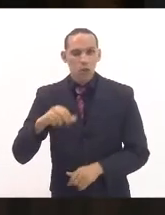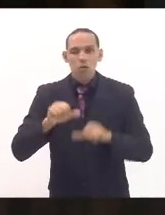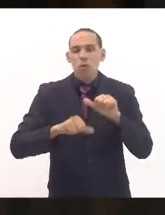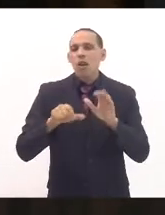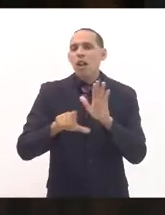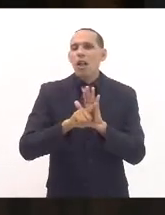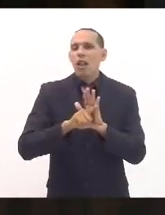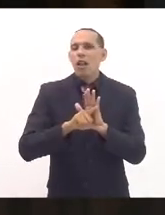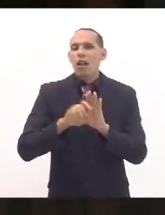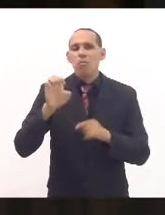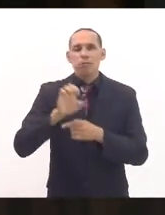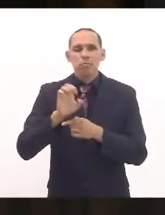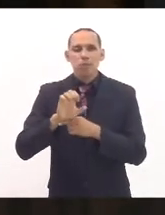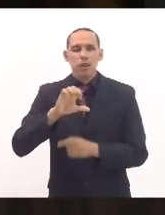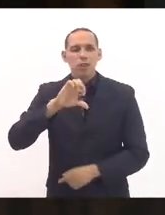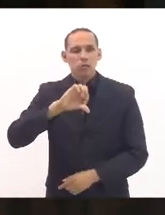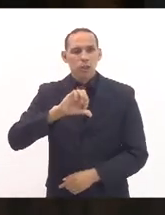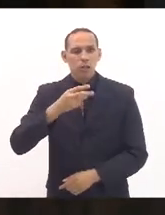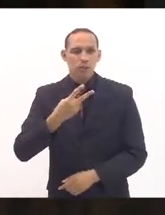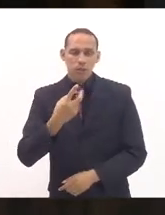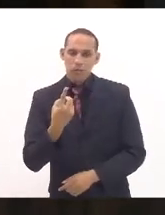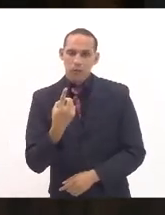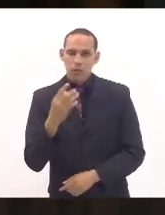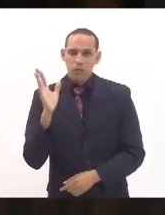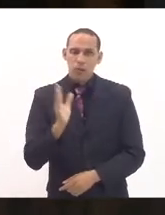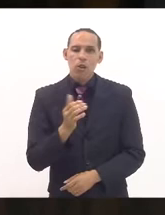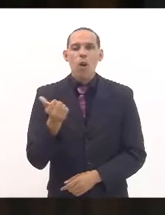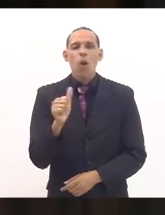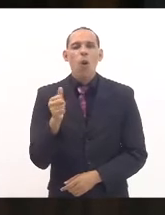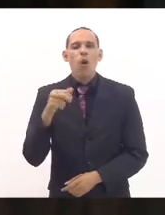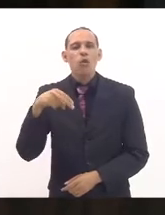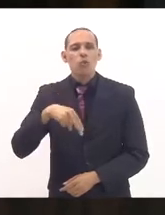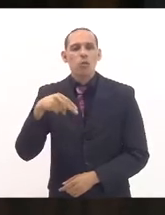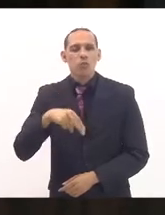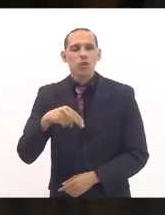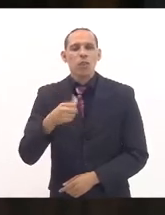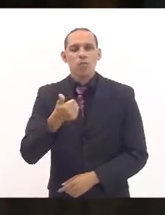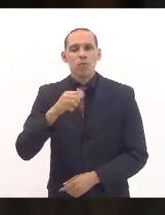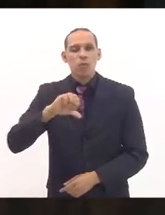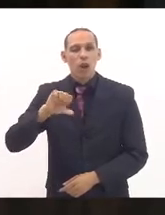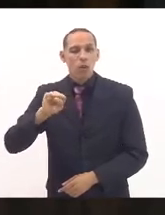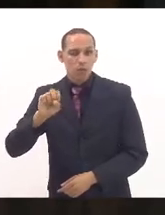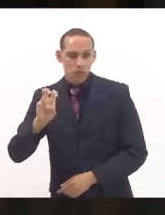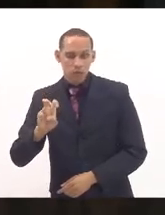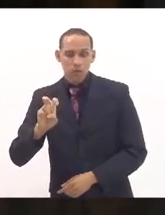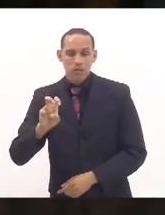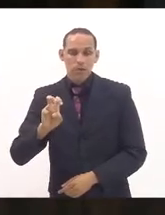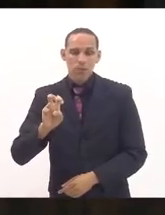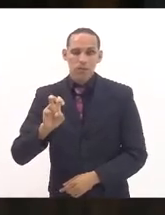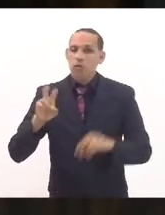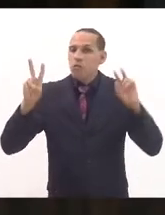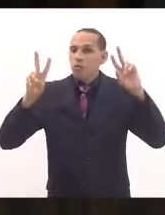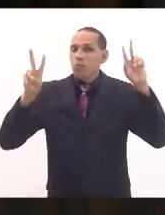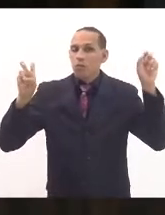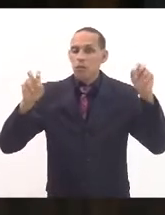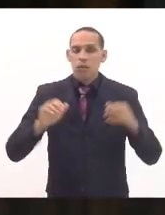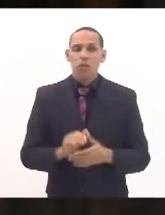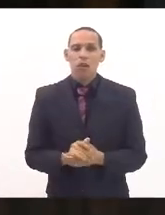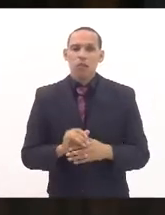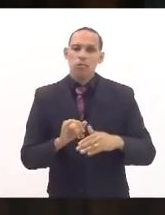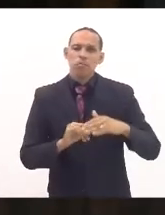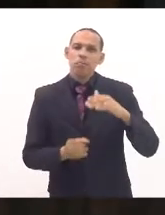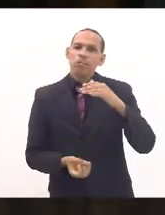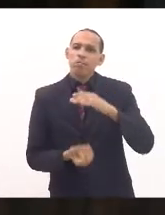lei estadual número 921, de 11 de novembro de 1985, que dispõe sobre a